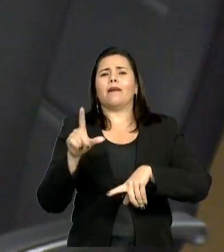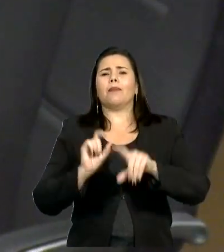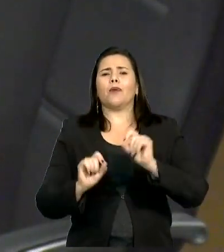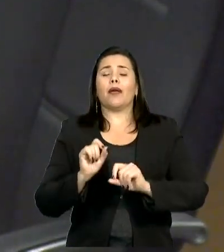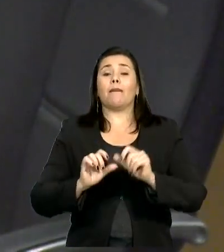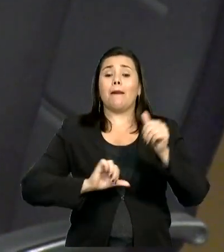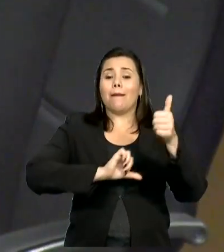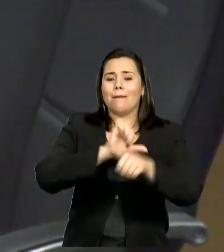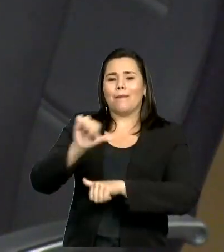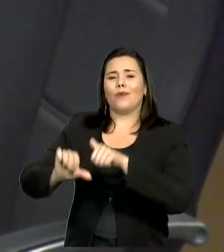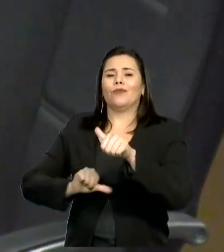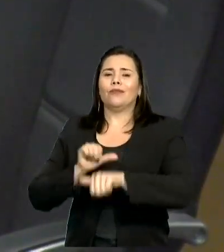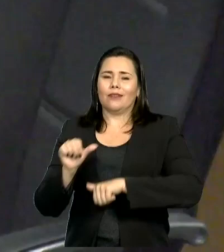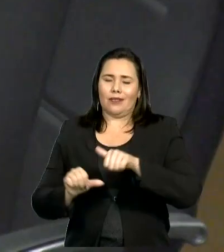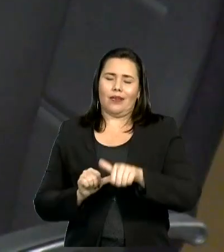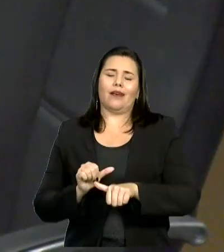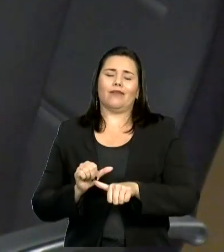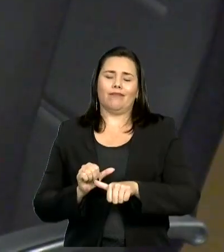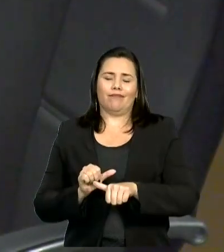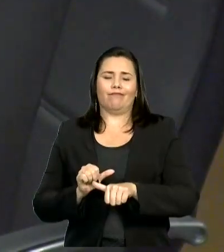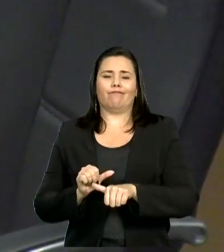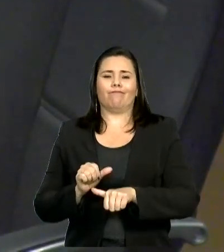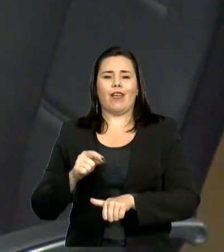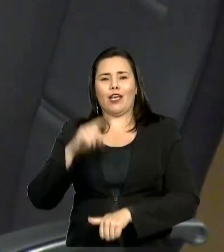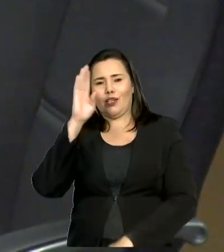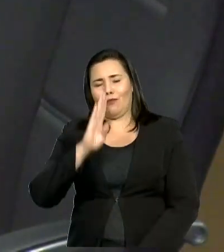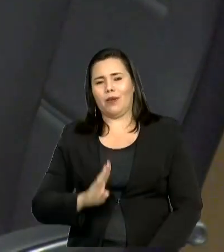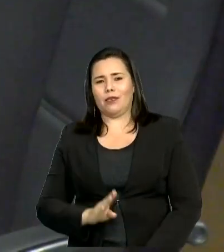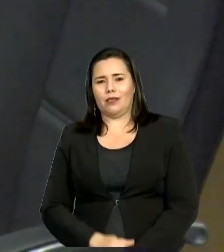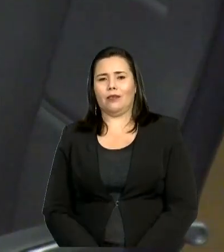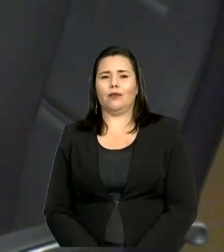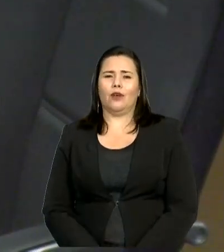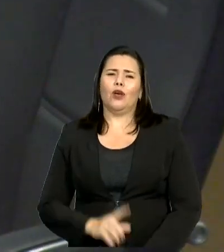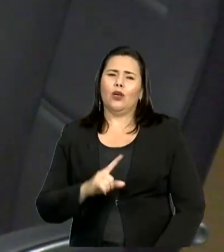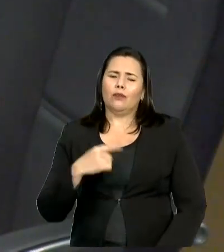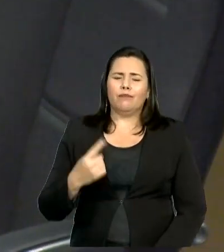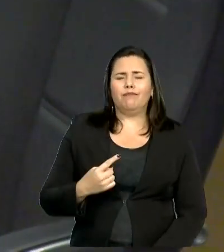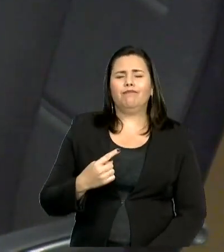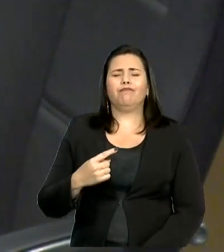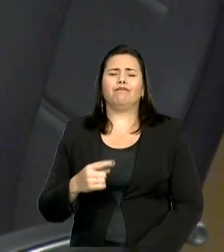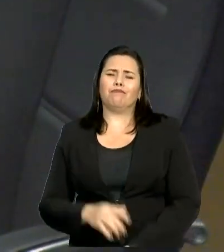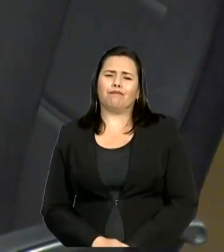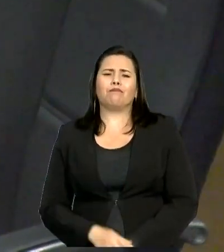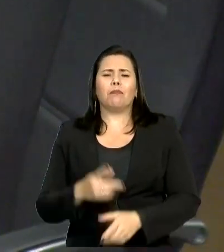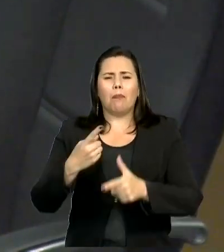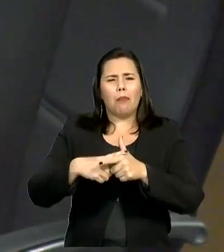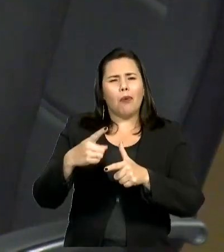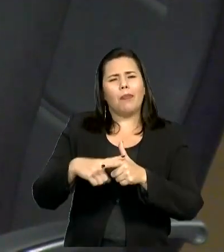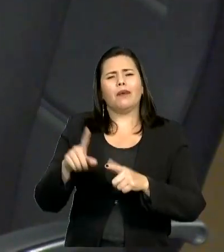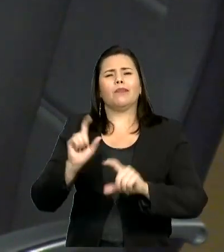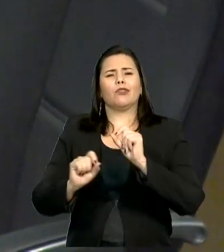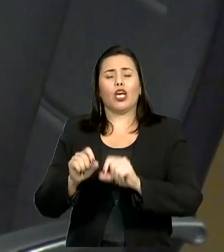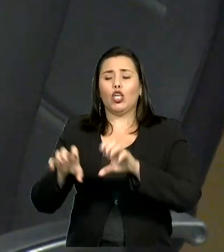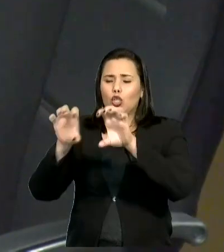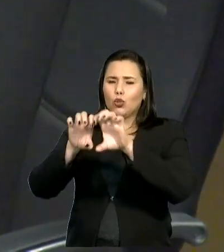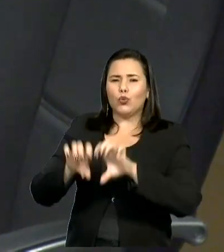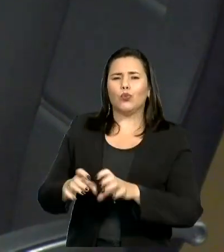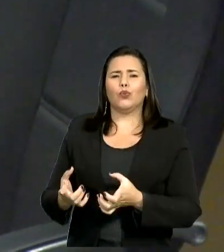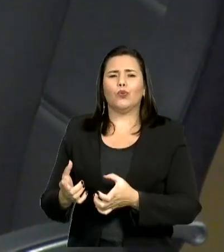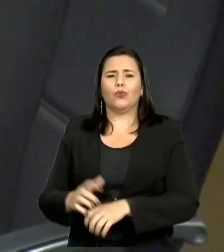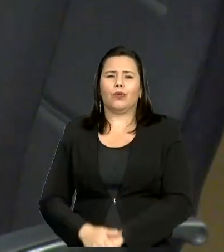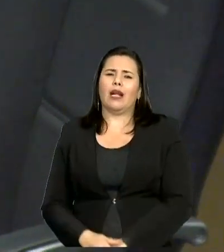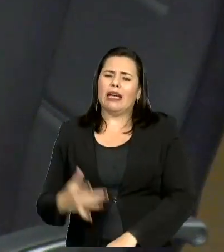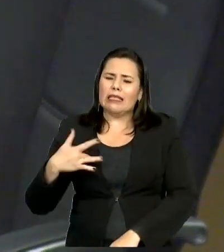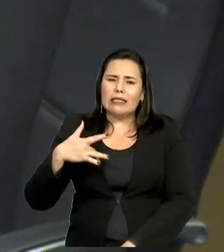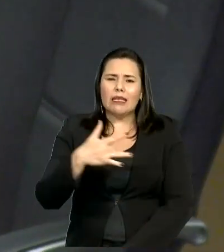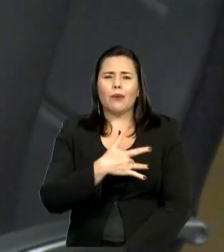tão urgentes como saúde, às vezes, infraestrutura, para ir, mas a educação tem que